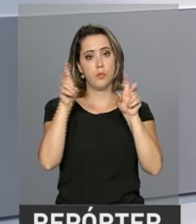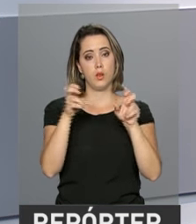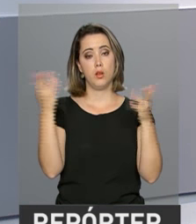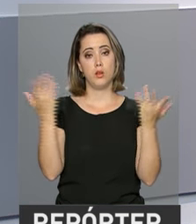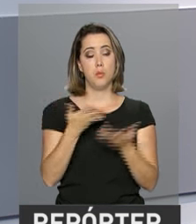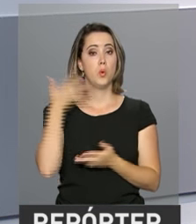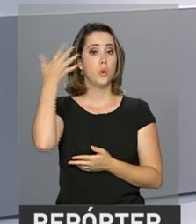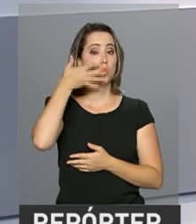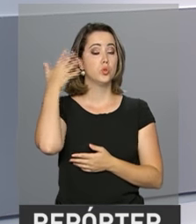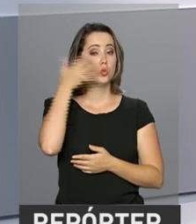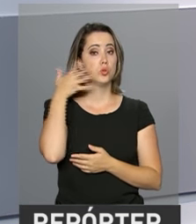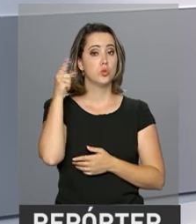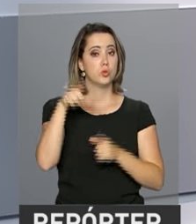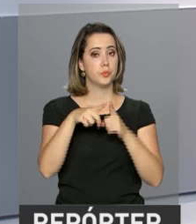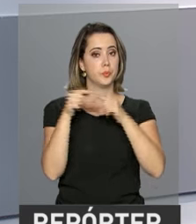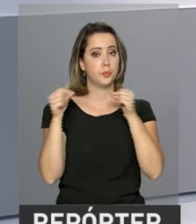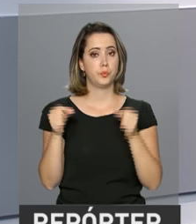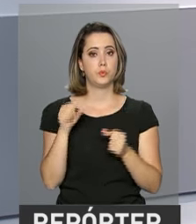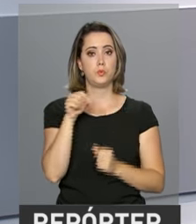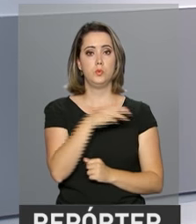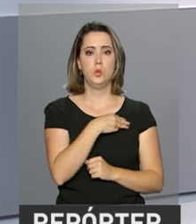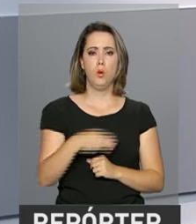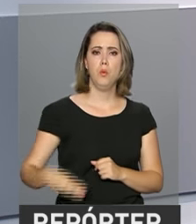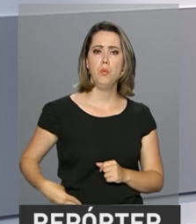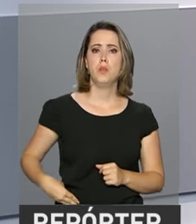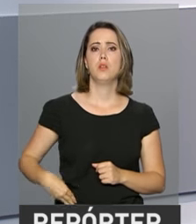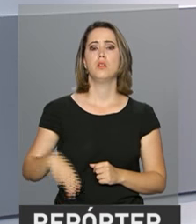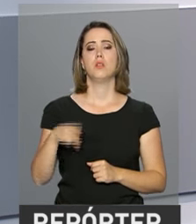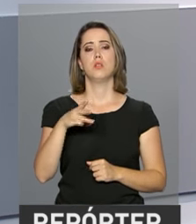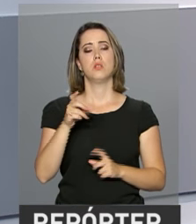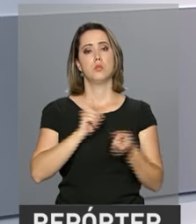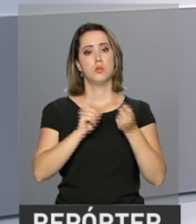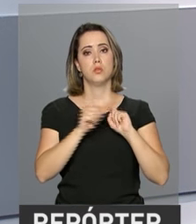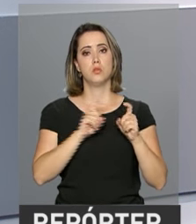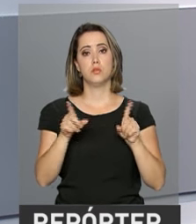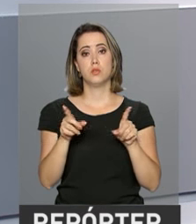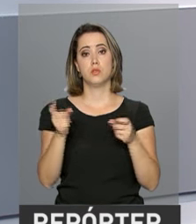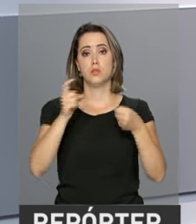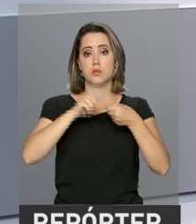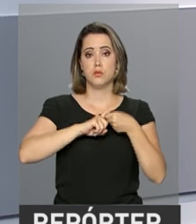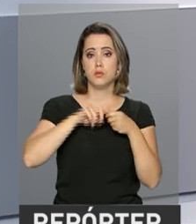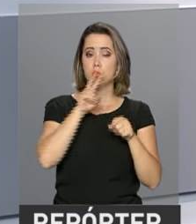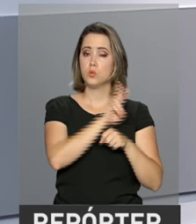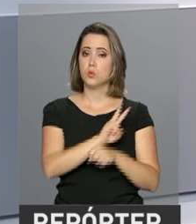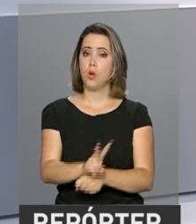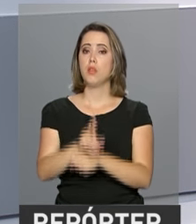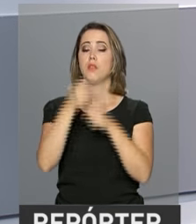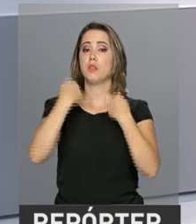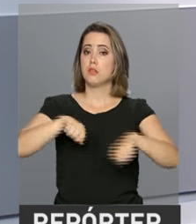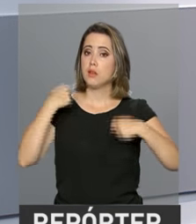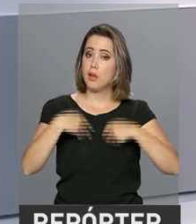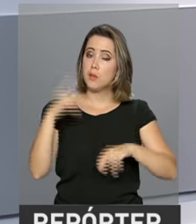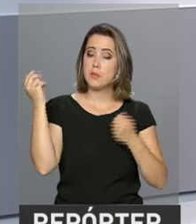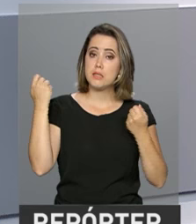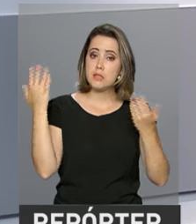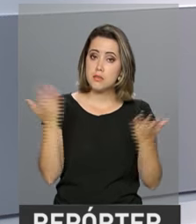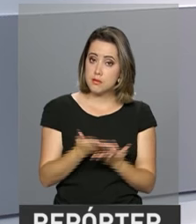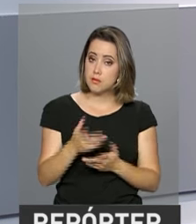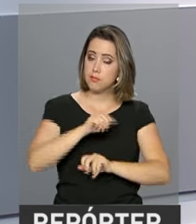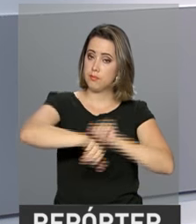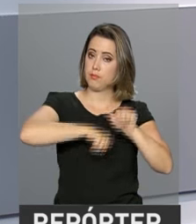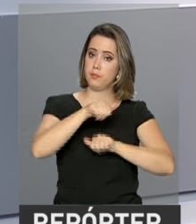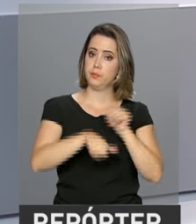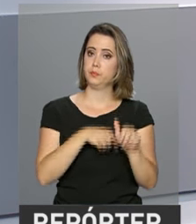de seminário hoje aqui em Brasília. O ministro da Fazenda, Henrique Meirelles, voltou a defender a urgência e a necessidade das